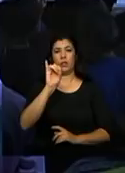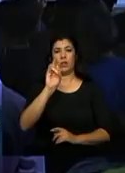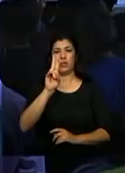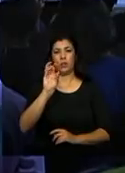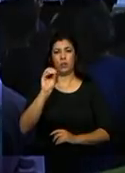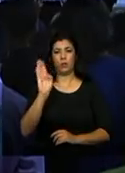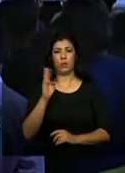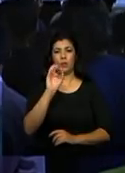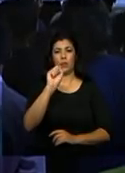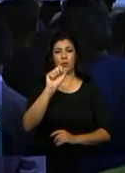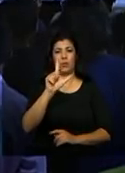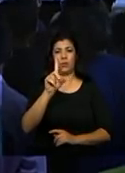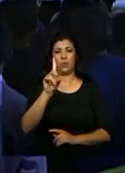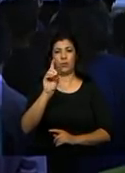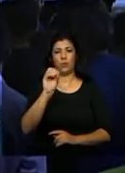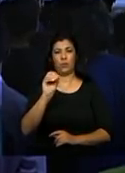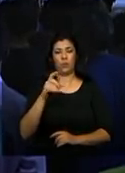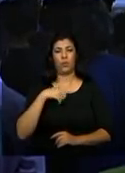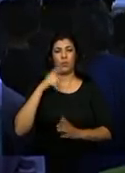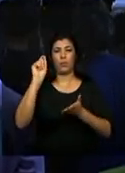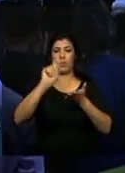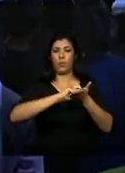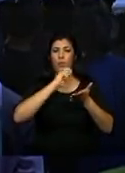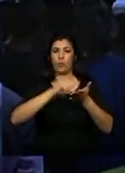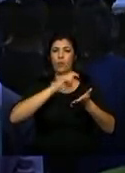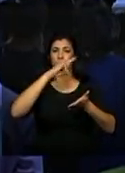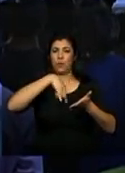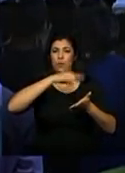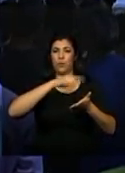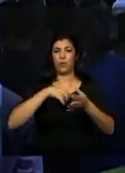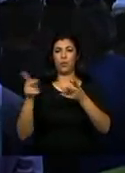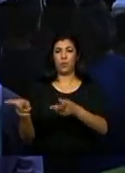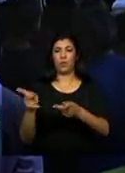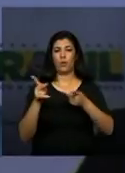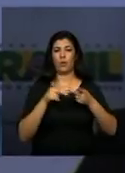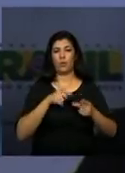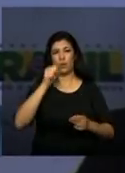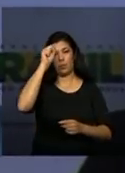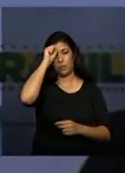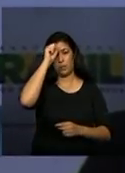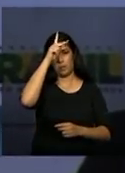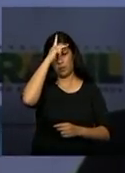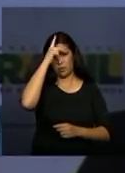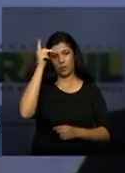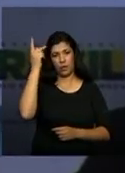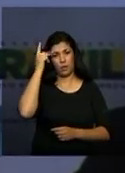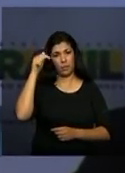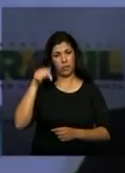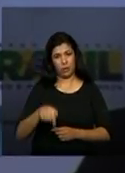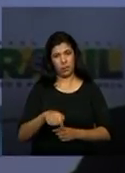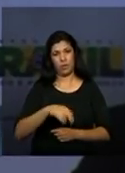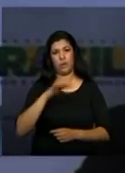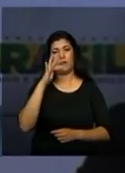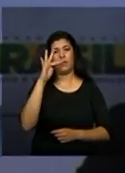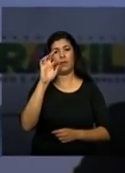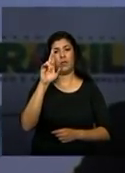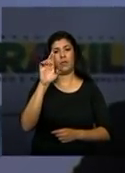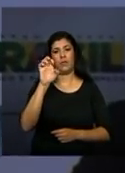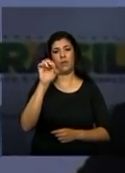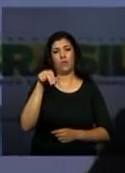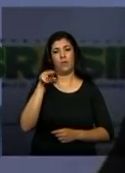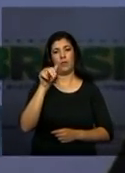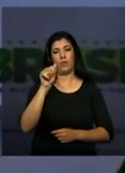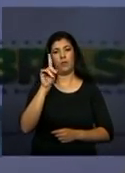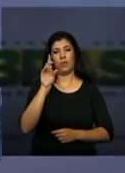Paulo. Para assiná-lo, convidamos o prefeito de São Paulo, Fernando Haddad,